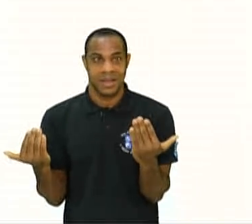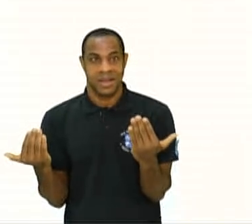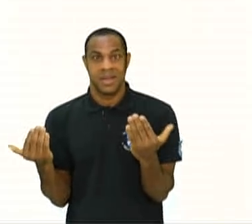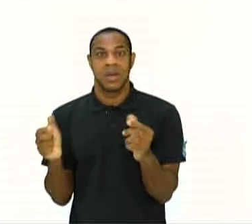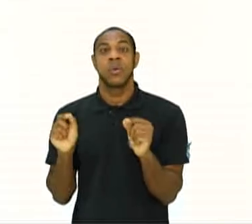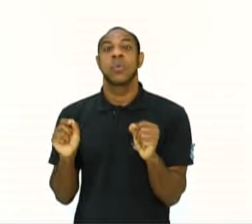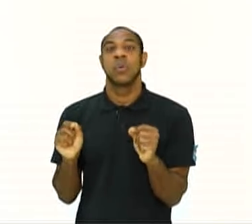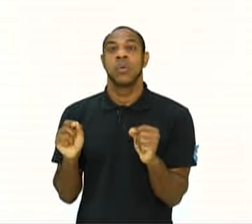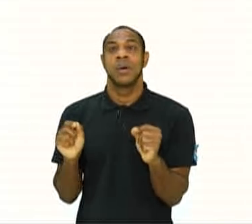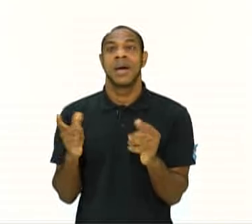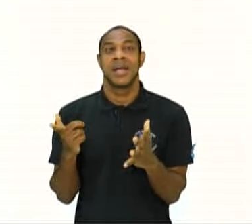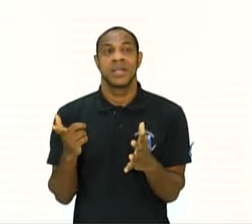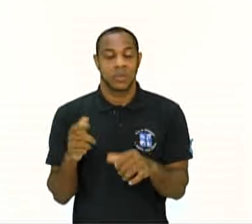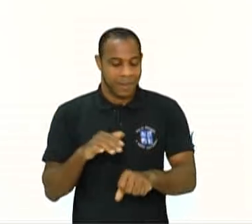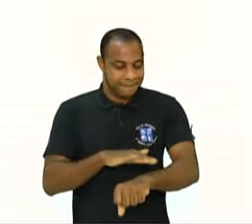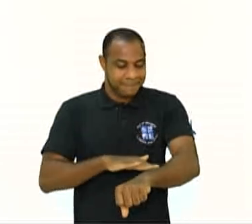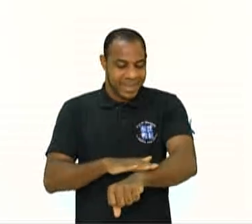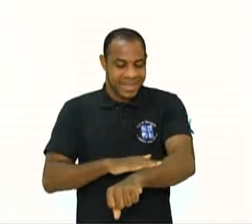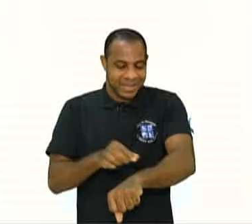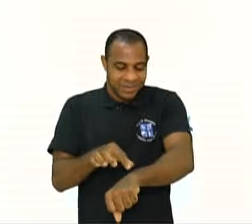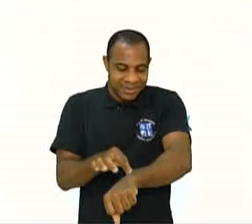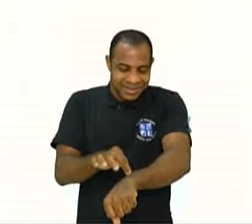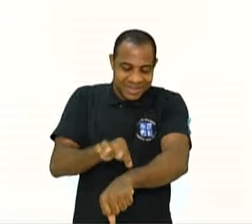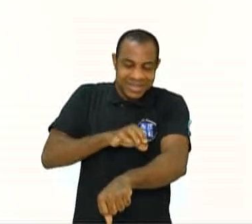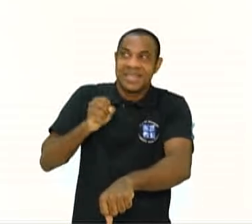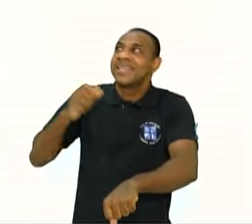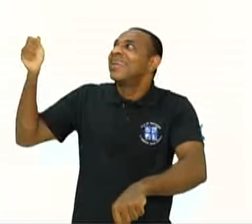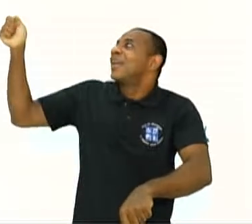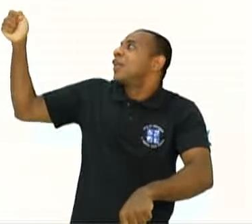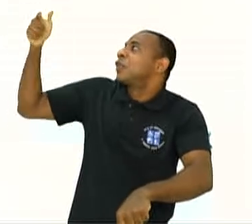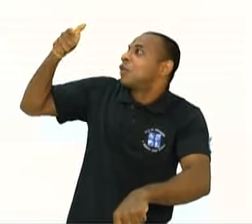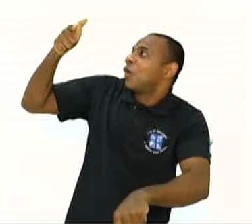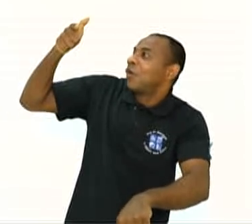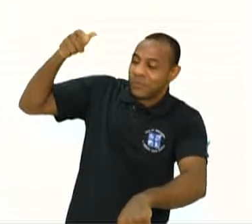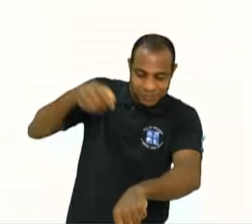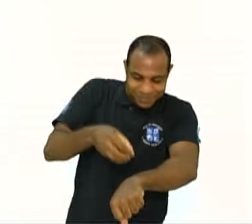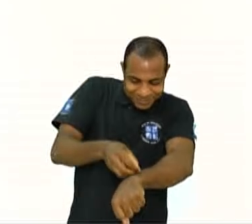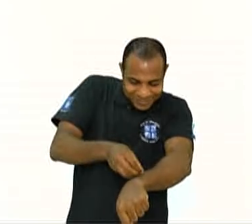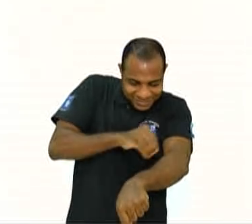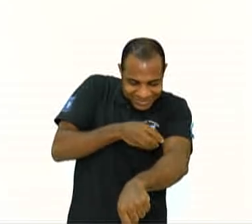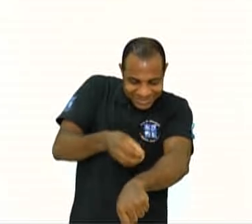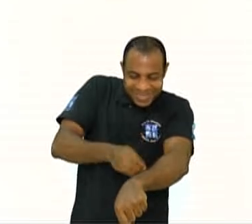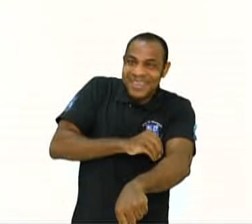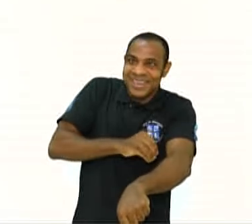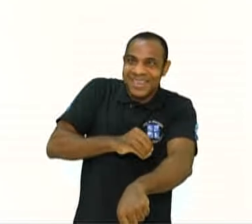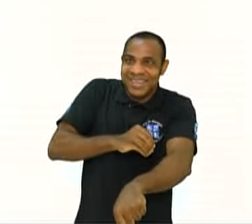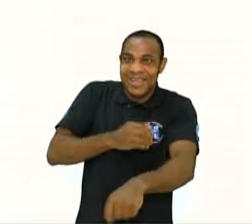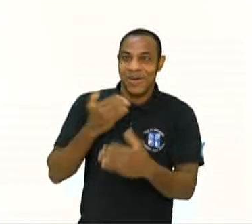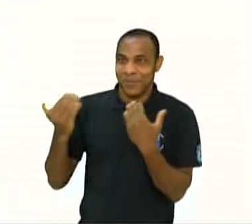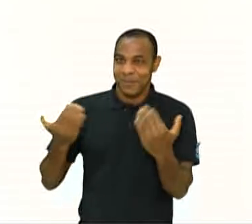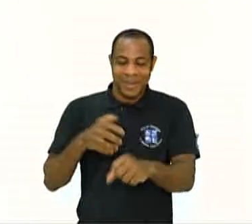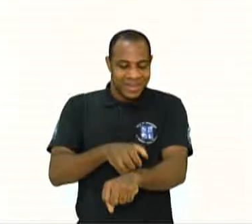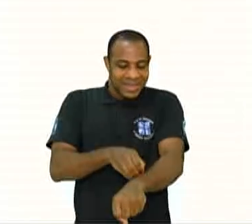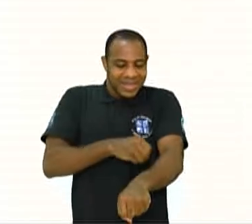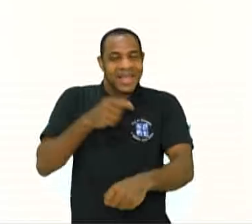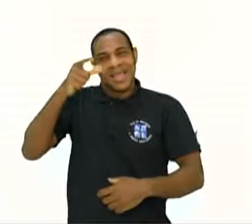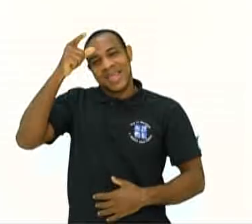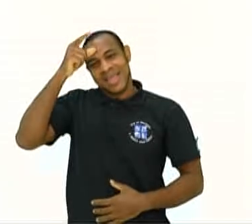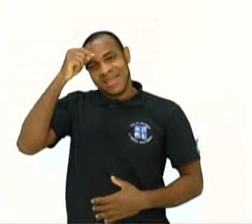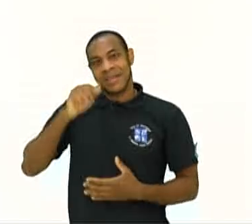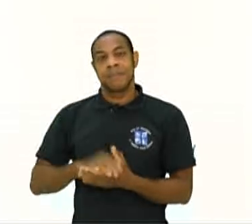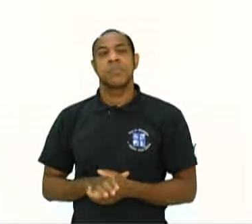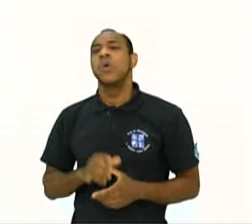com a sua pele quando você está descascando por uma queimadura solar. E number 4, o que